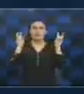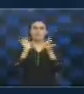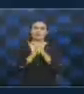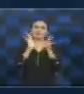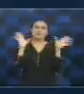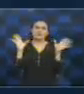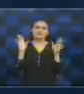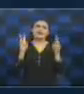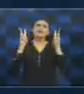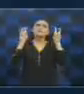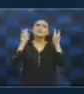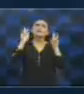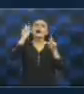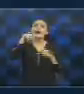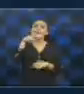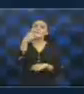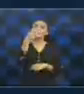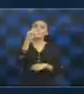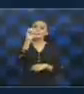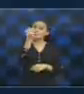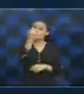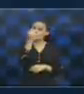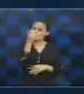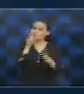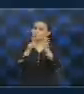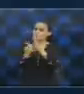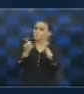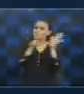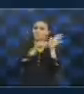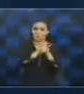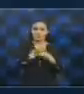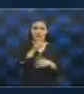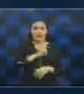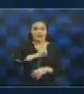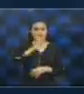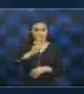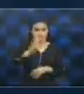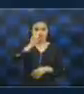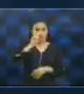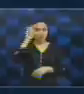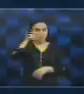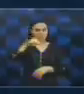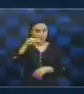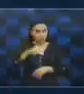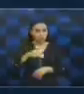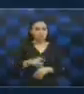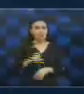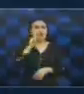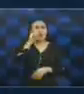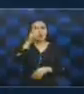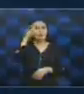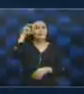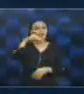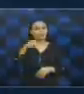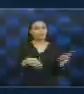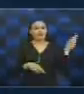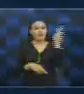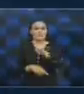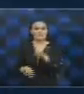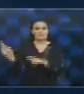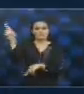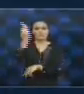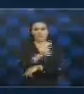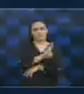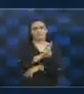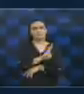tempo para a pergunta é de 30 segundos, resposta de 2 minutos e 1 minuto para cada réplica e tréplica.